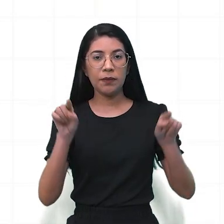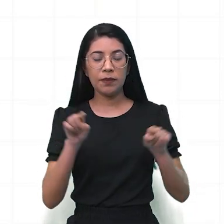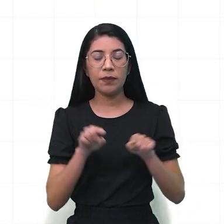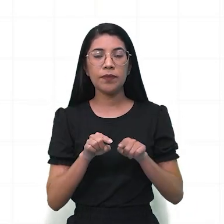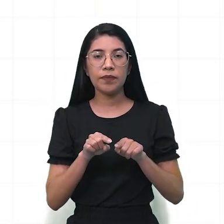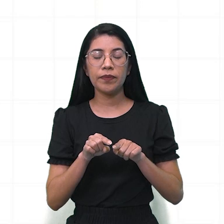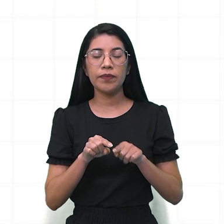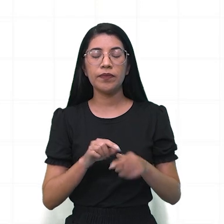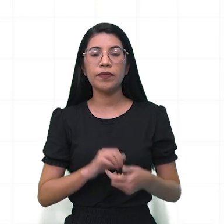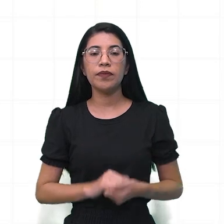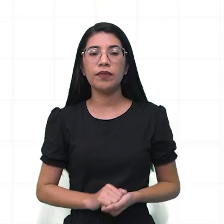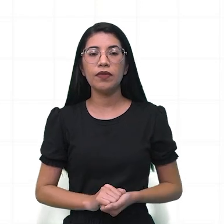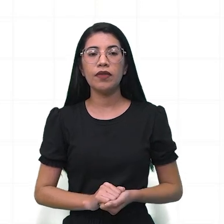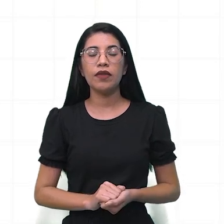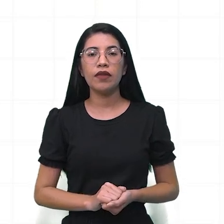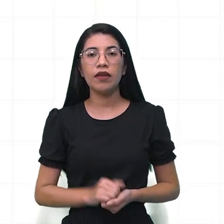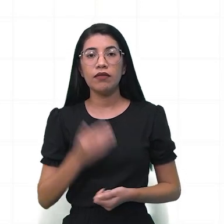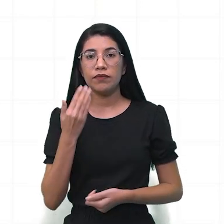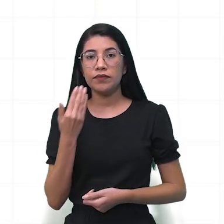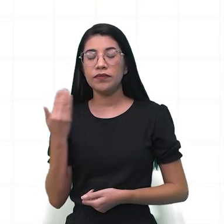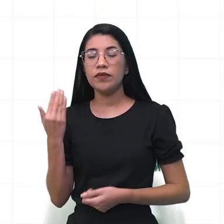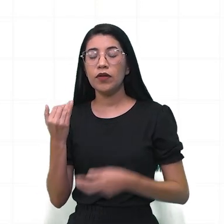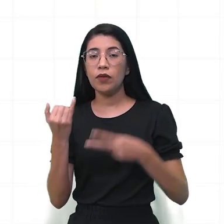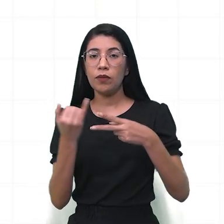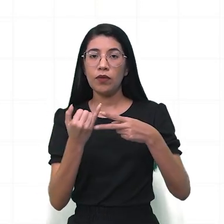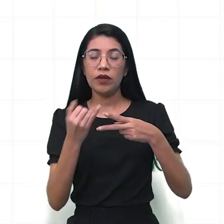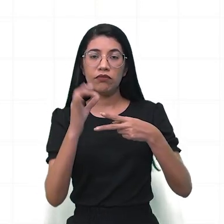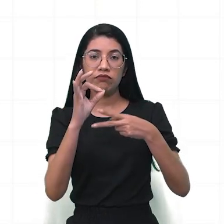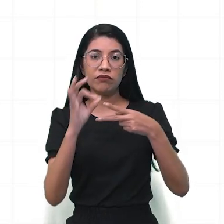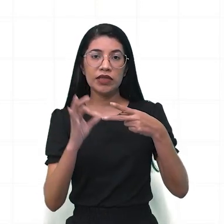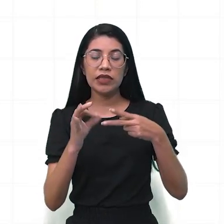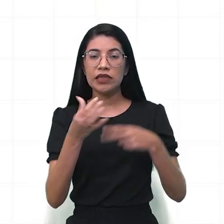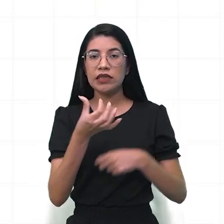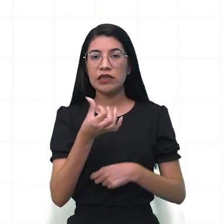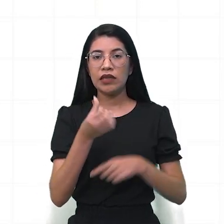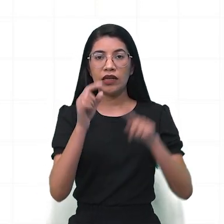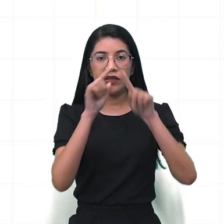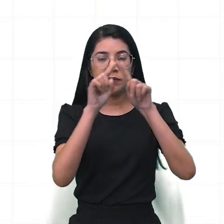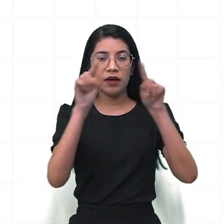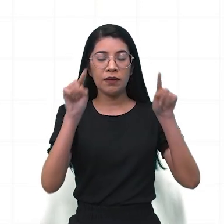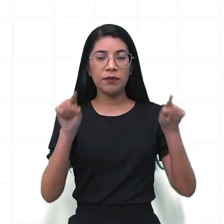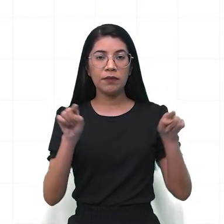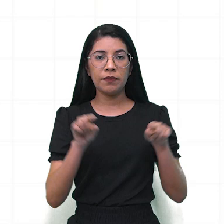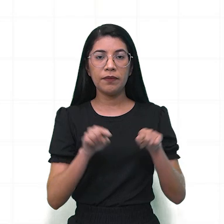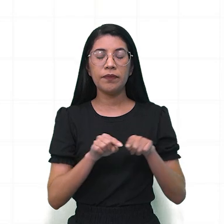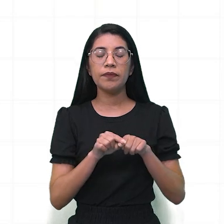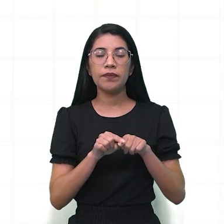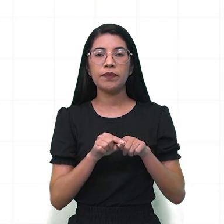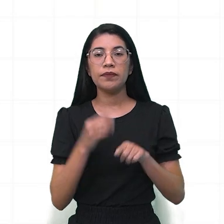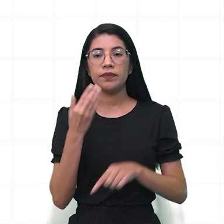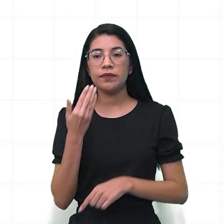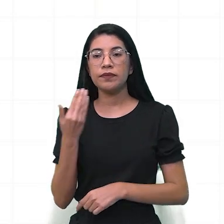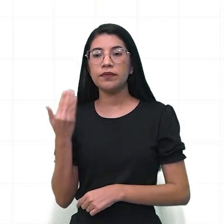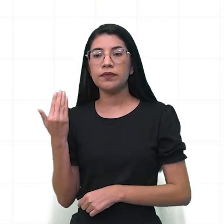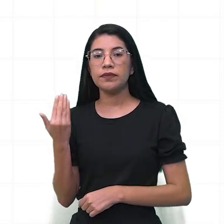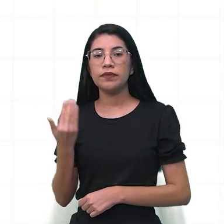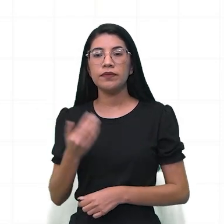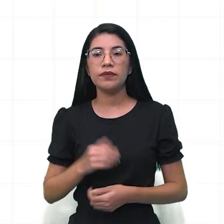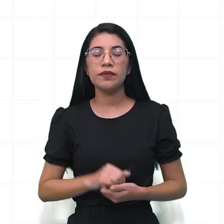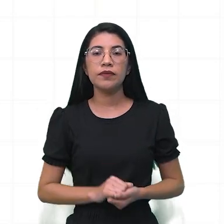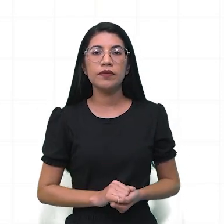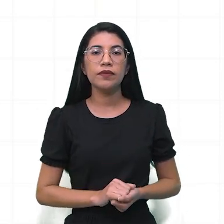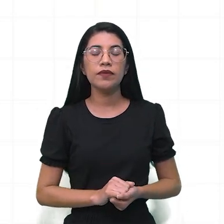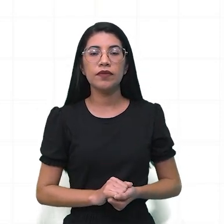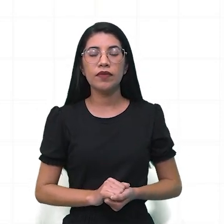né? Ó, temos um polígono de 6 lados. Está aqui um lado, está aqui o outro, está aqui o